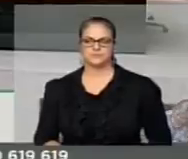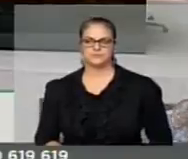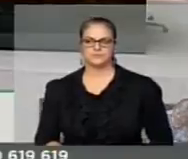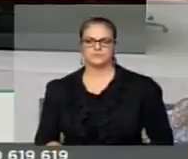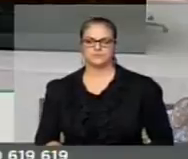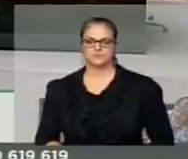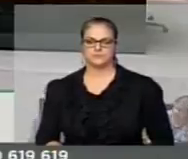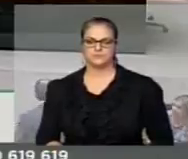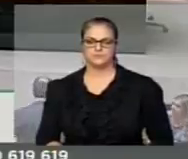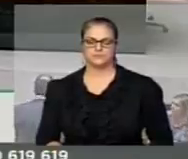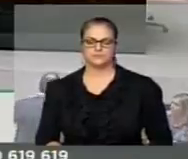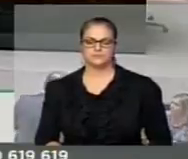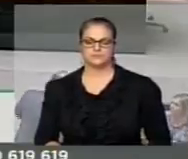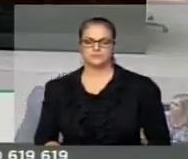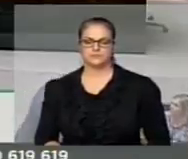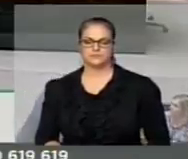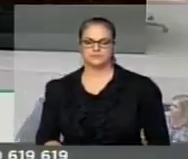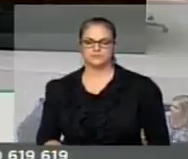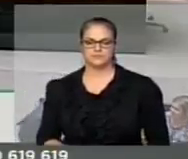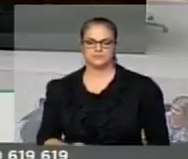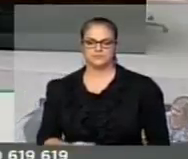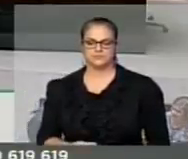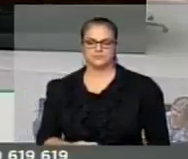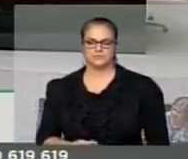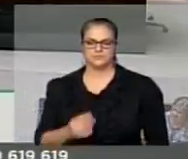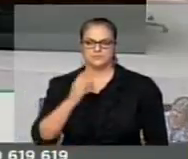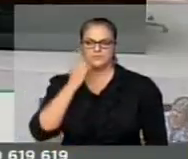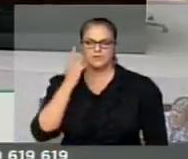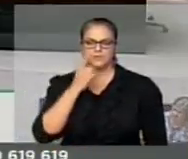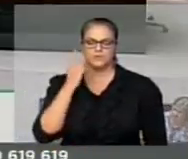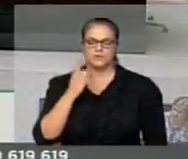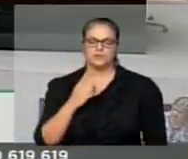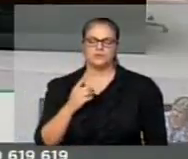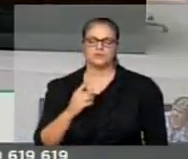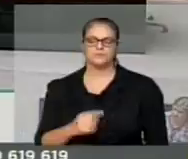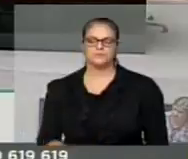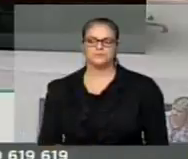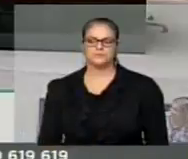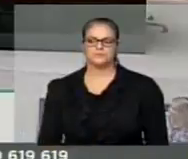deputado. Concedo a palavra ao nobre deputado